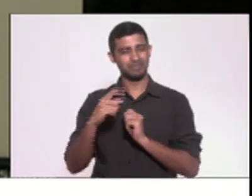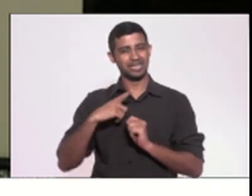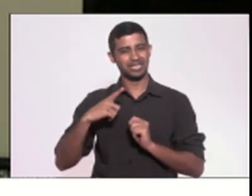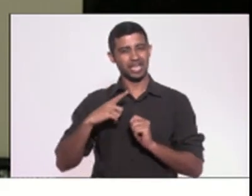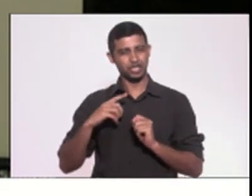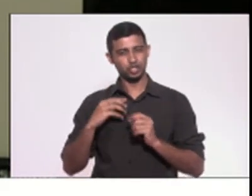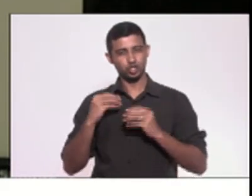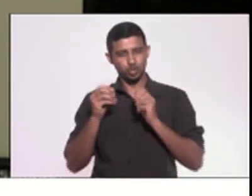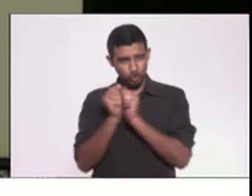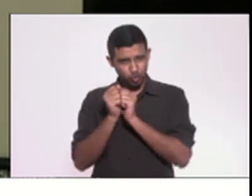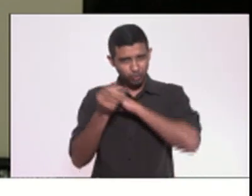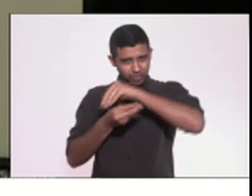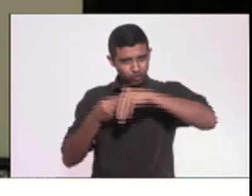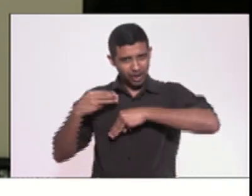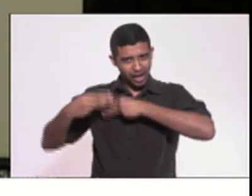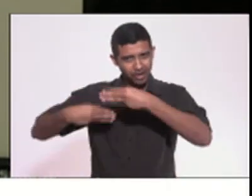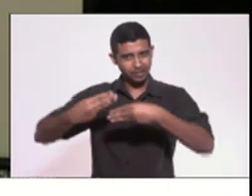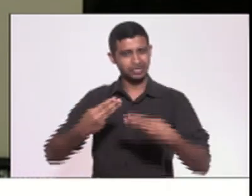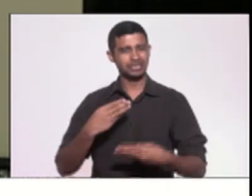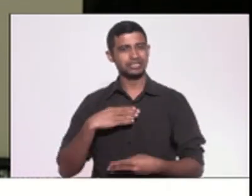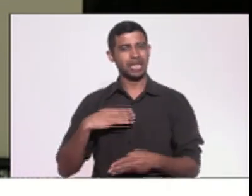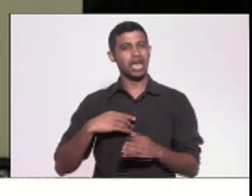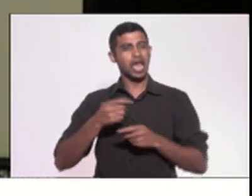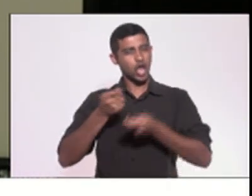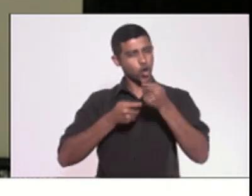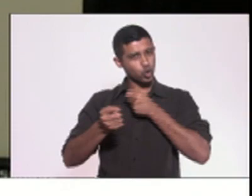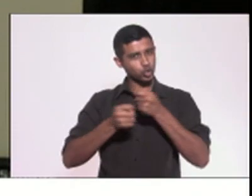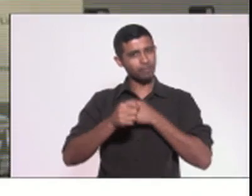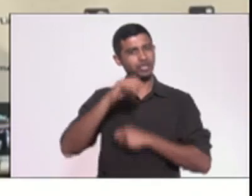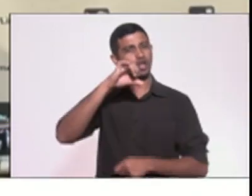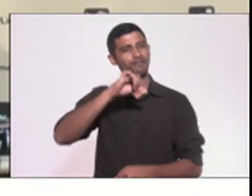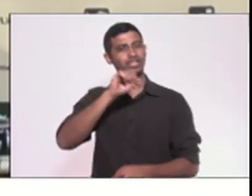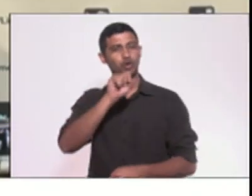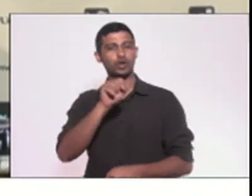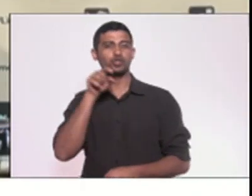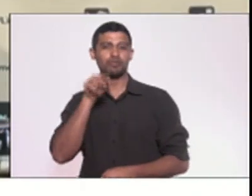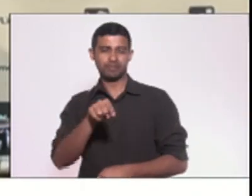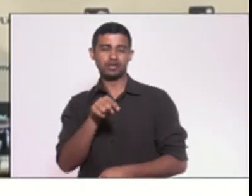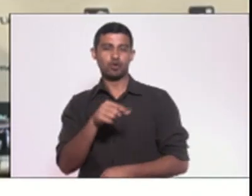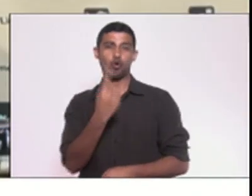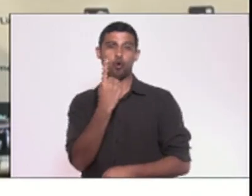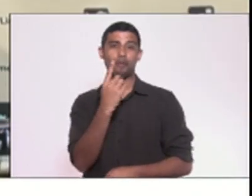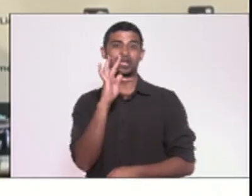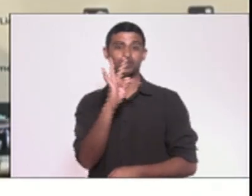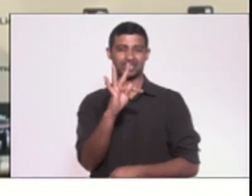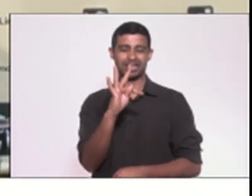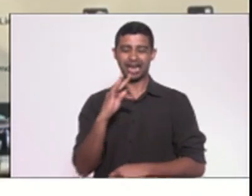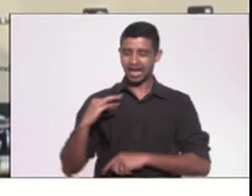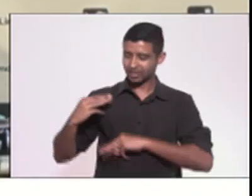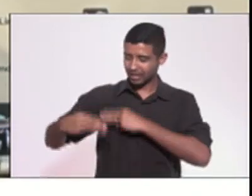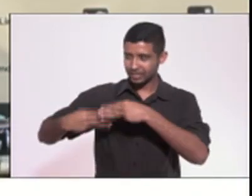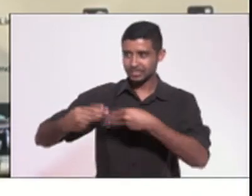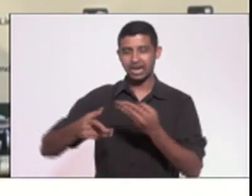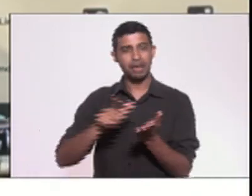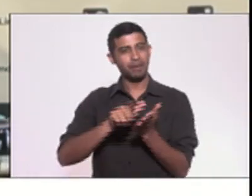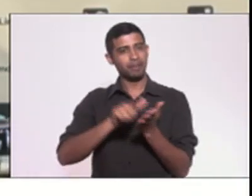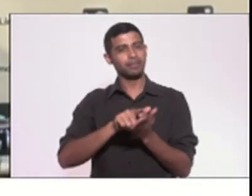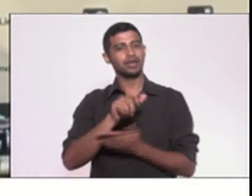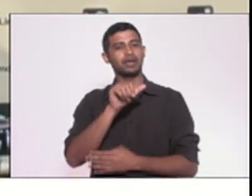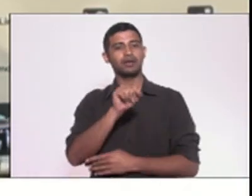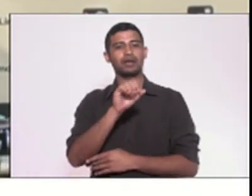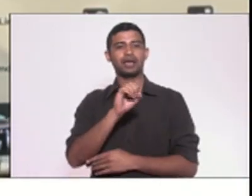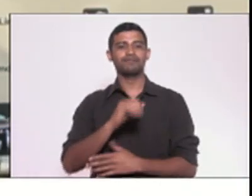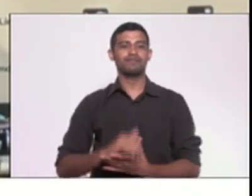reciclagem, né? Economiza 98 mil para 1 tonelada de papel reciclado, economiza 98 mil litros de água, poupa